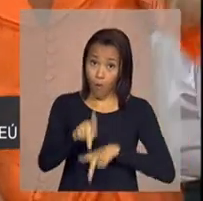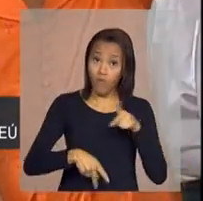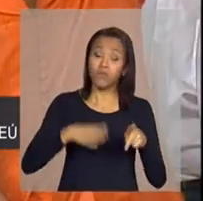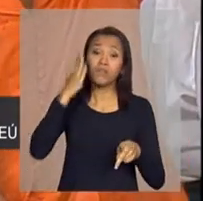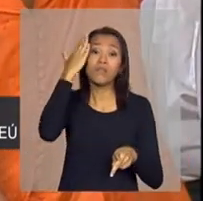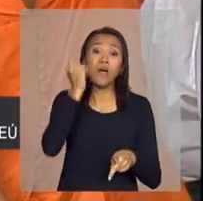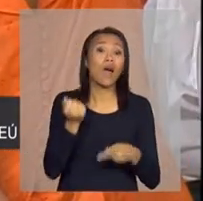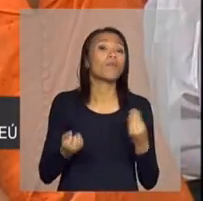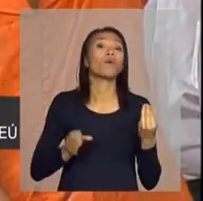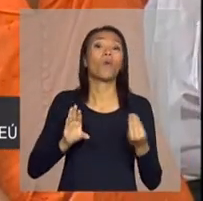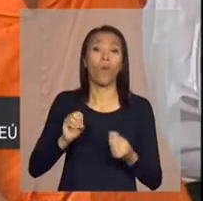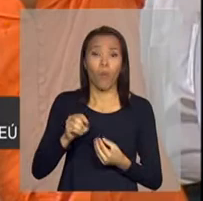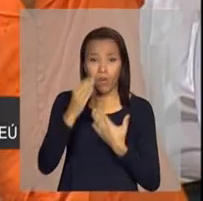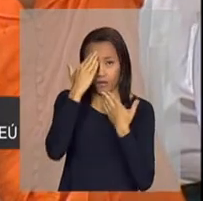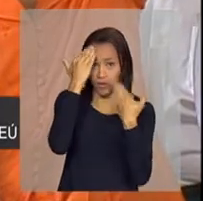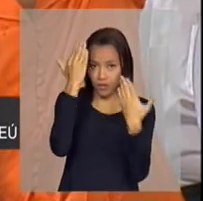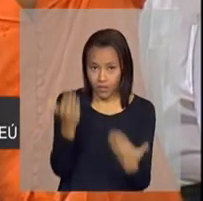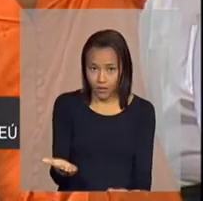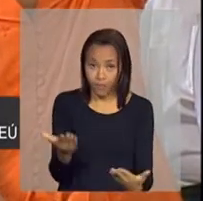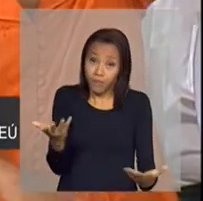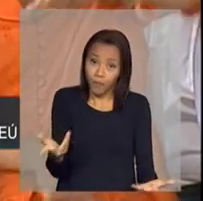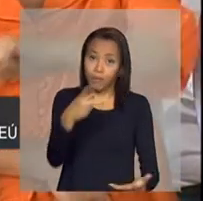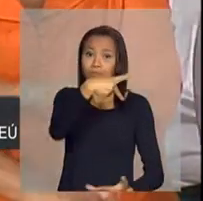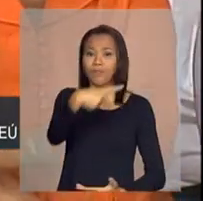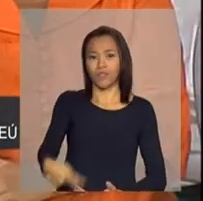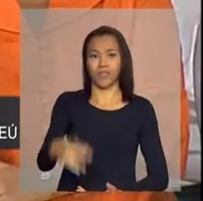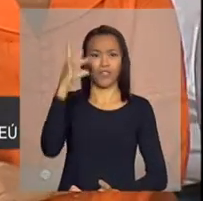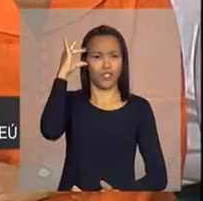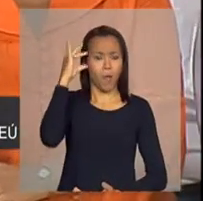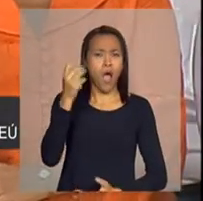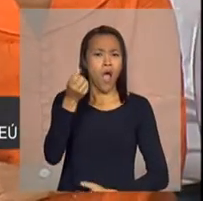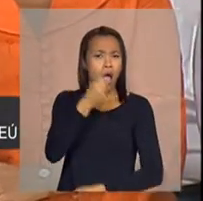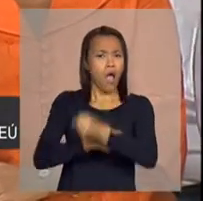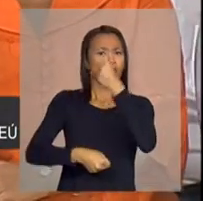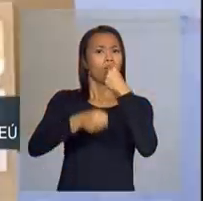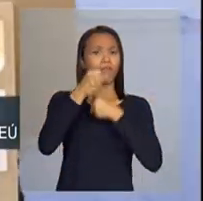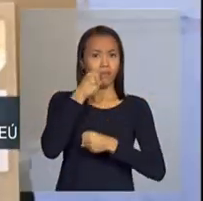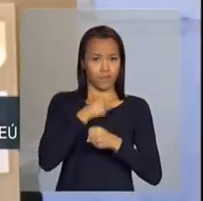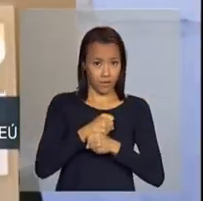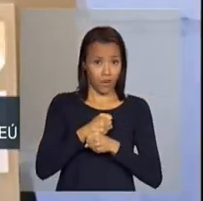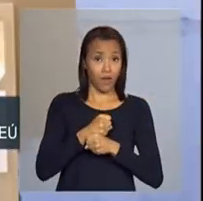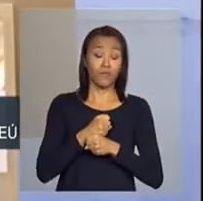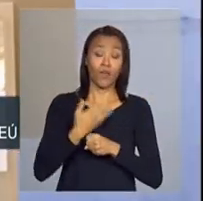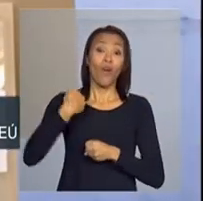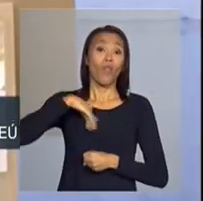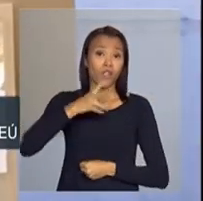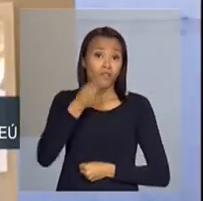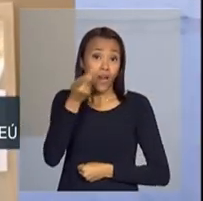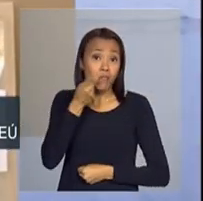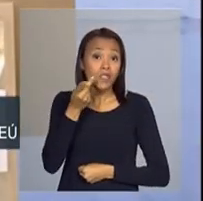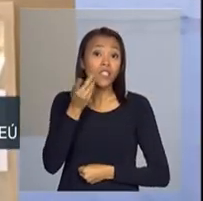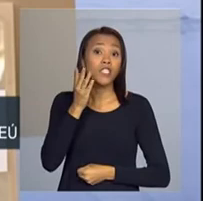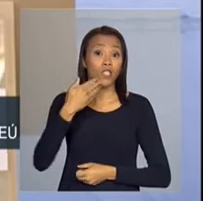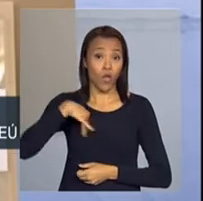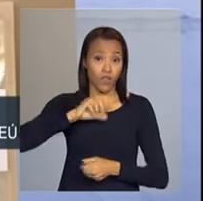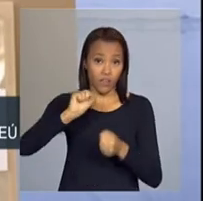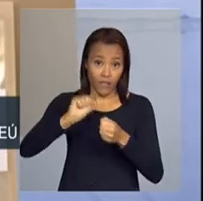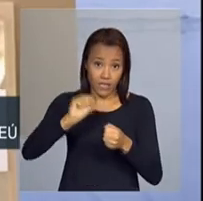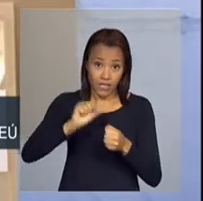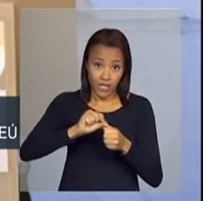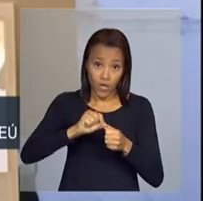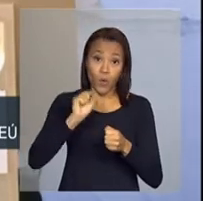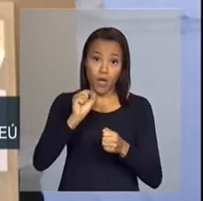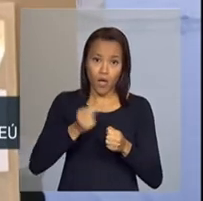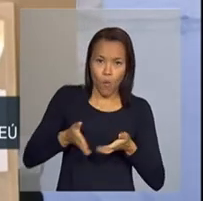grato. Presidenta Dilma, no ano passado, falamos que iríamos construir uma